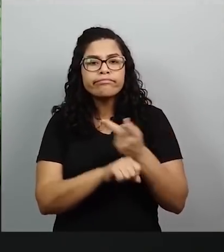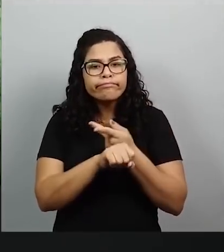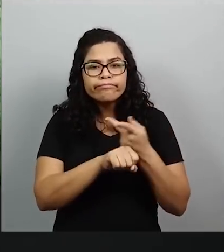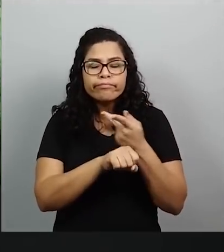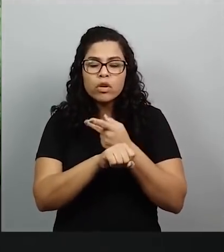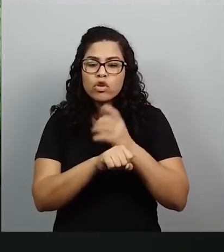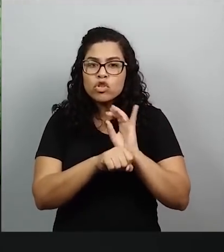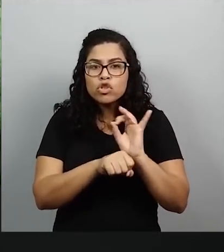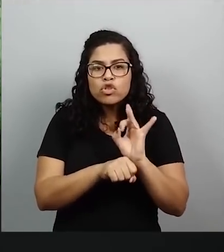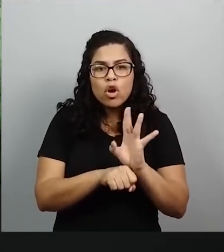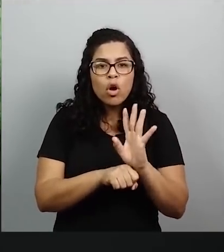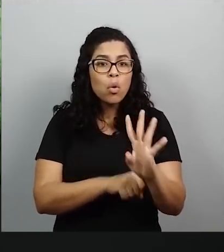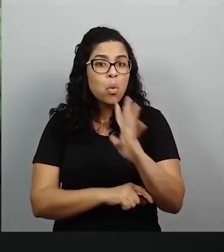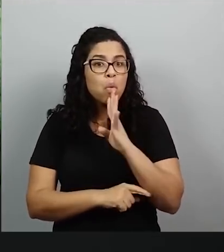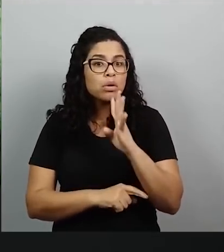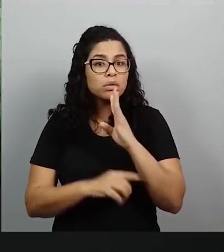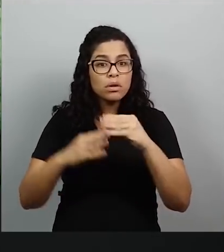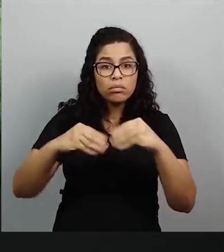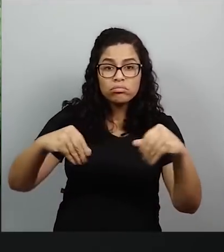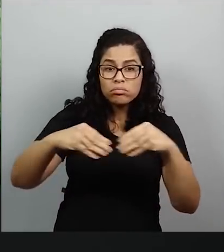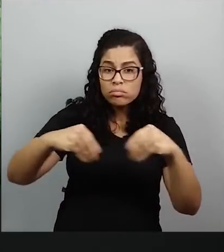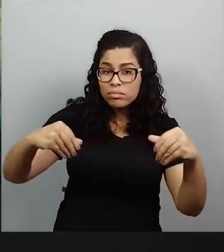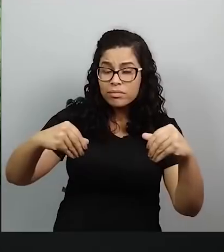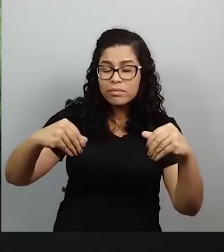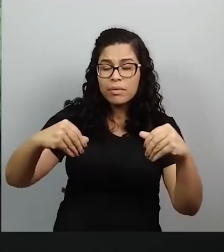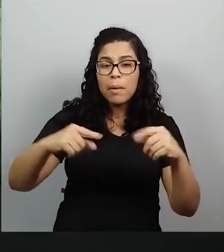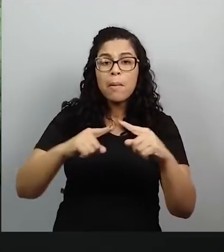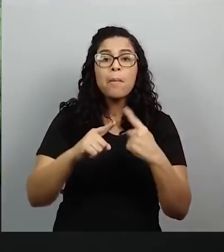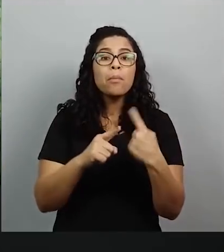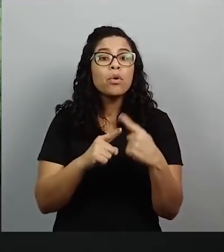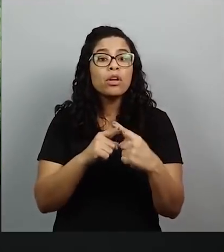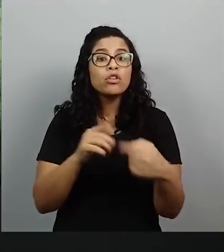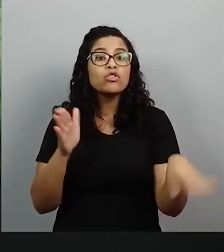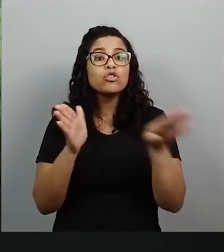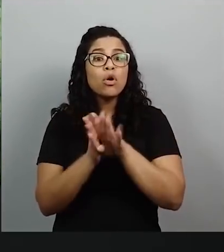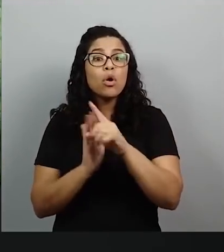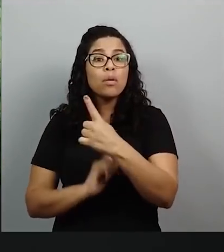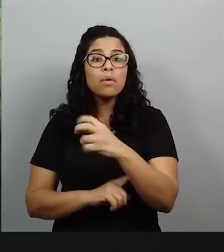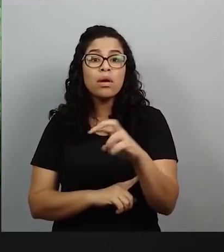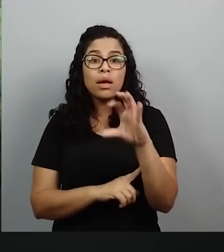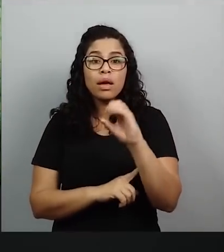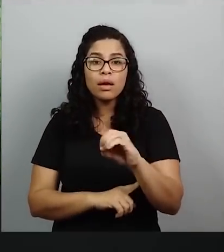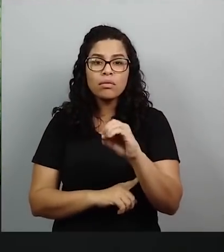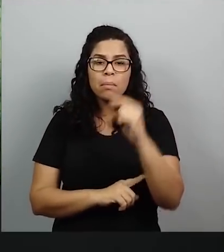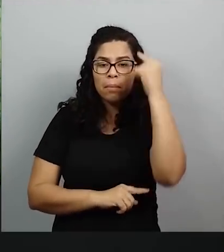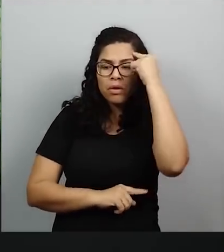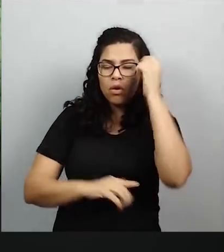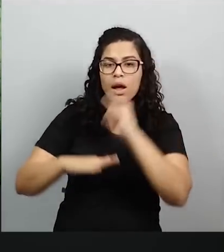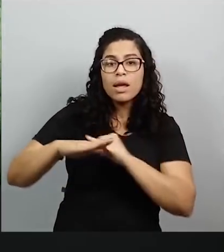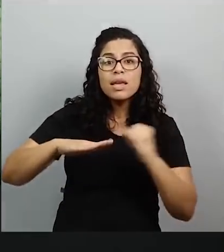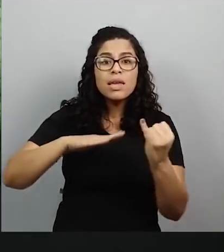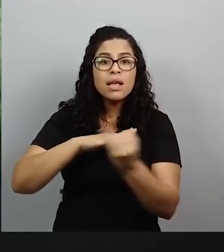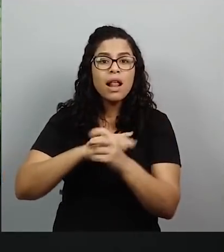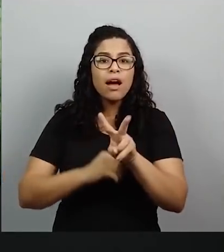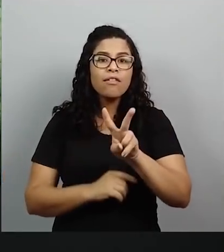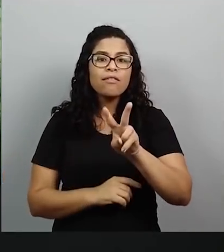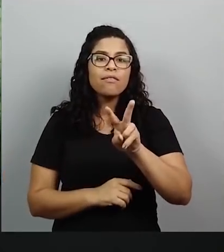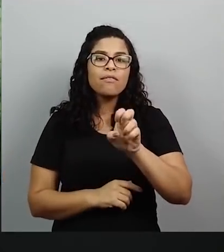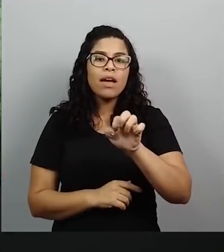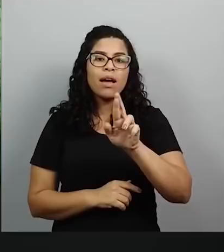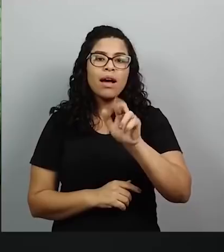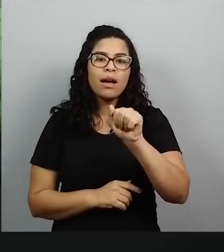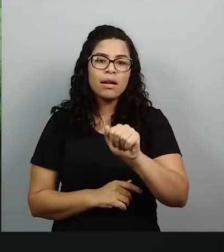reconhecimento do território. Uma vez que quando eles chegaram aqui em 1500, eles denominaram a terra de Ilha de